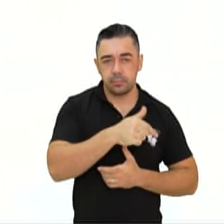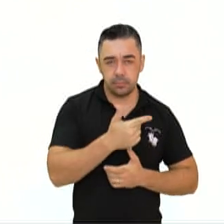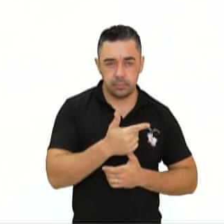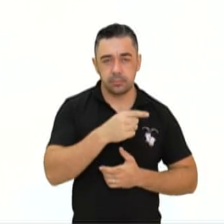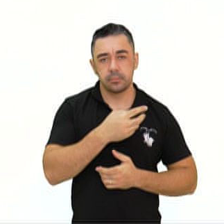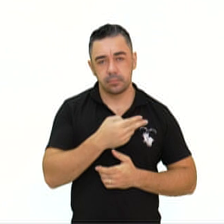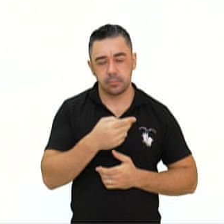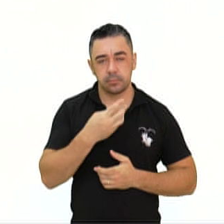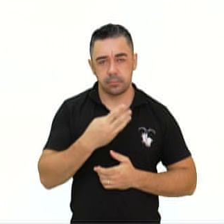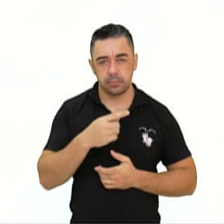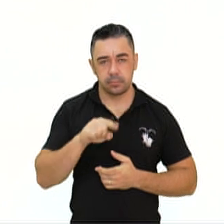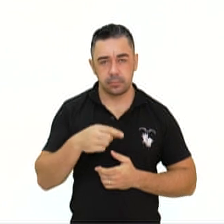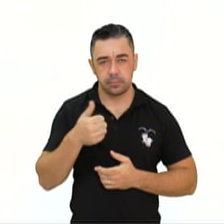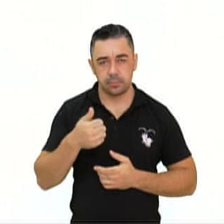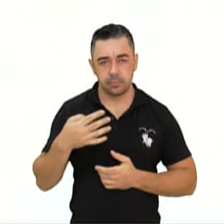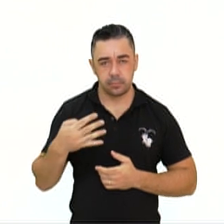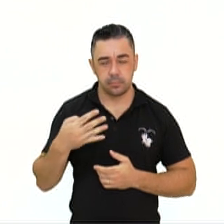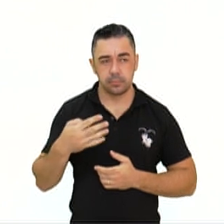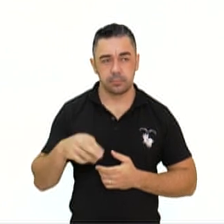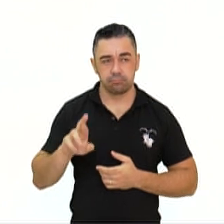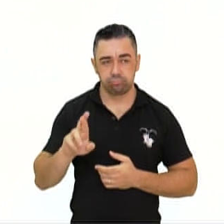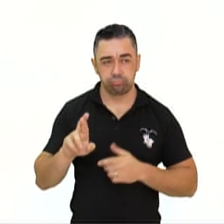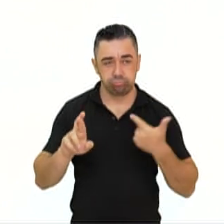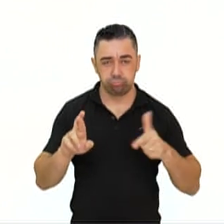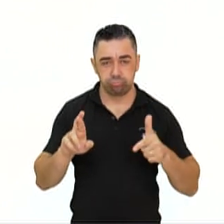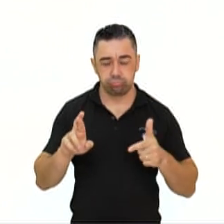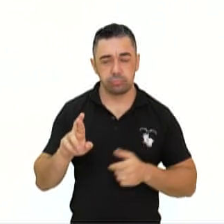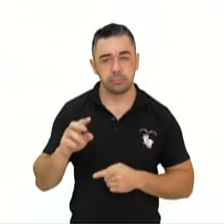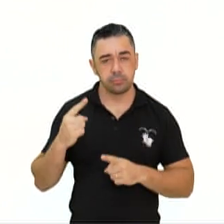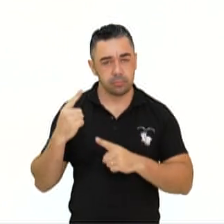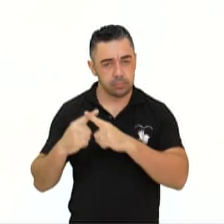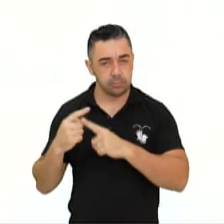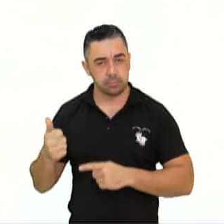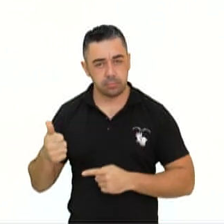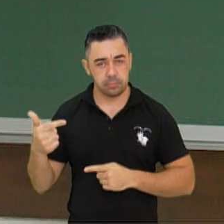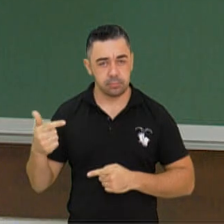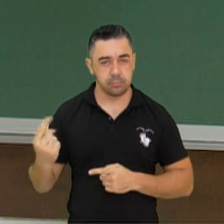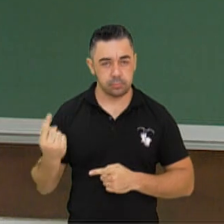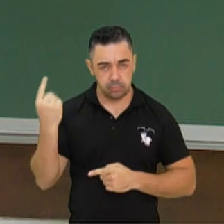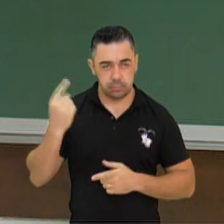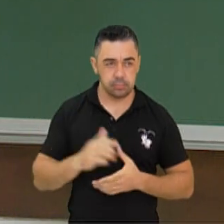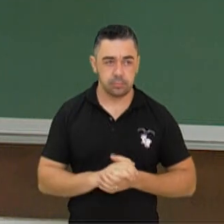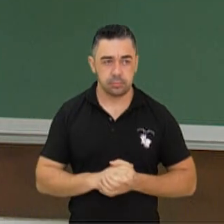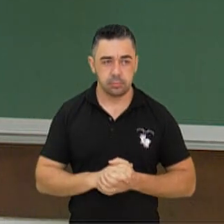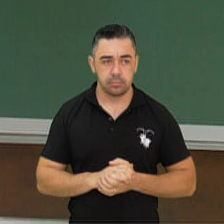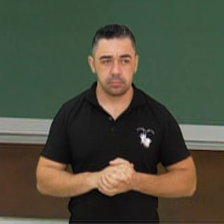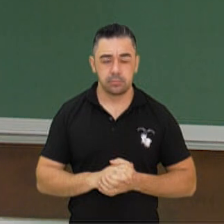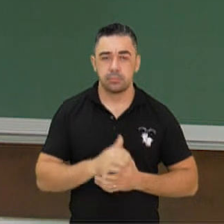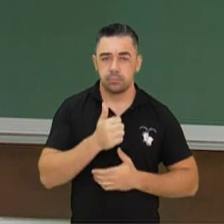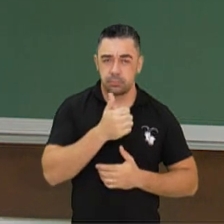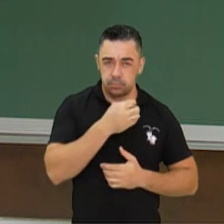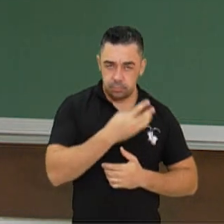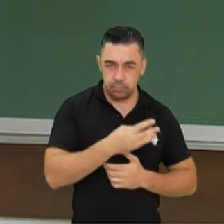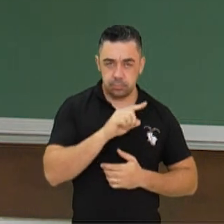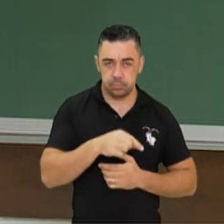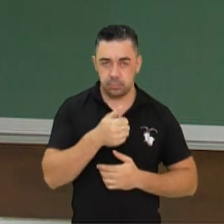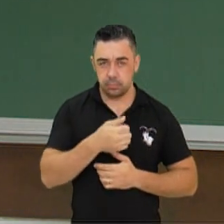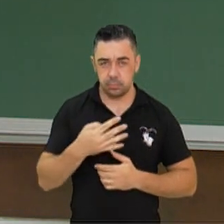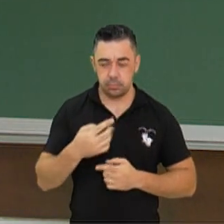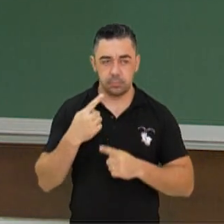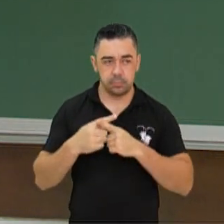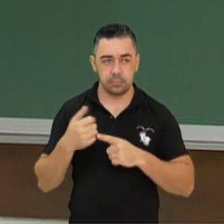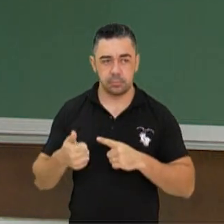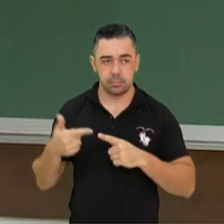3,14, raio ao quadrado não tenho, vezes 12, que é a altura. Então, multipliquei 3,14 por